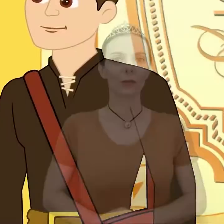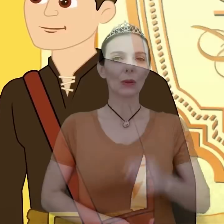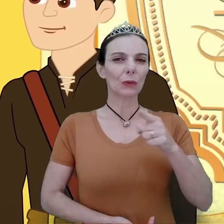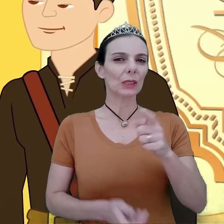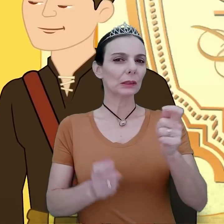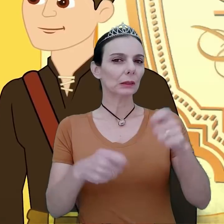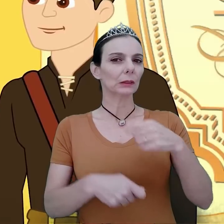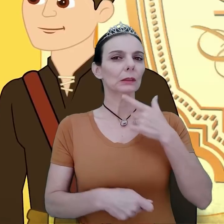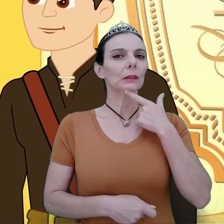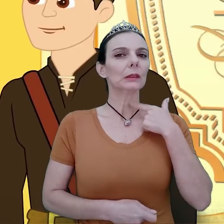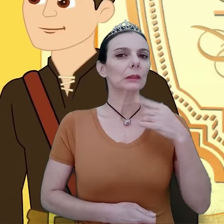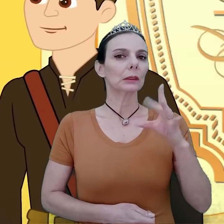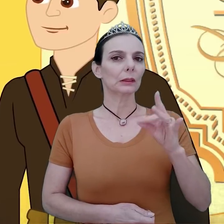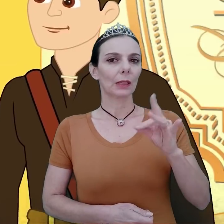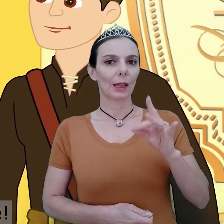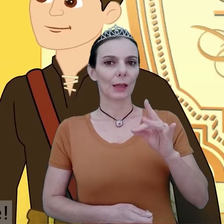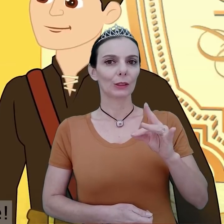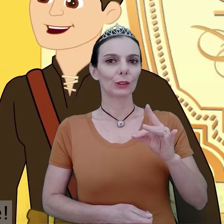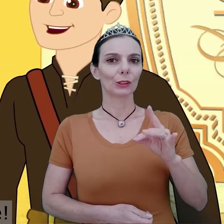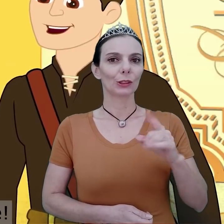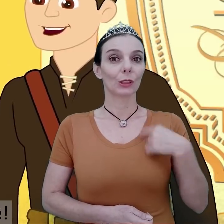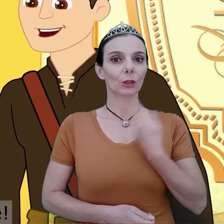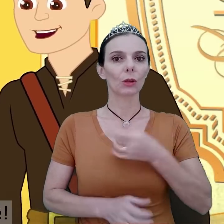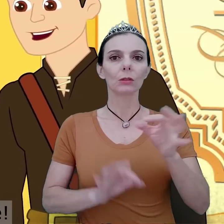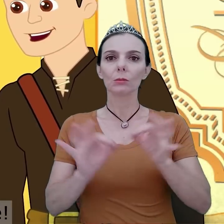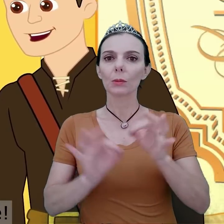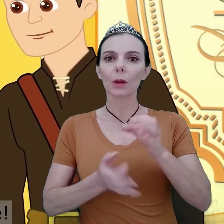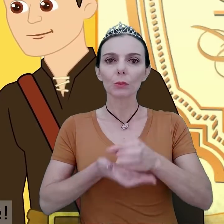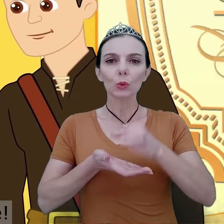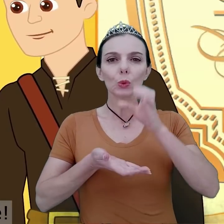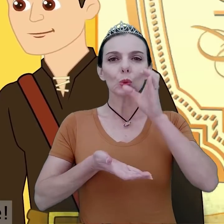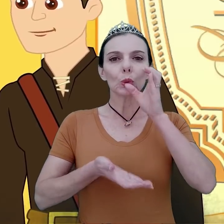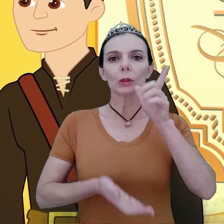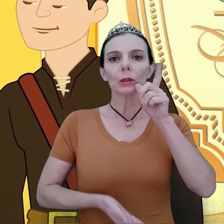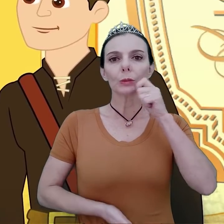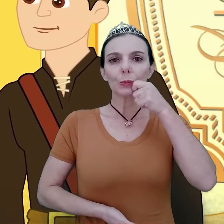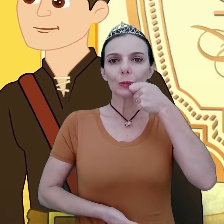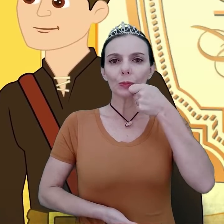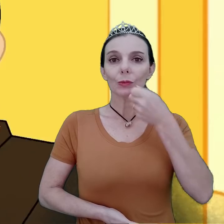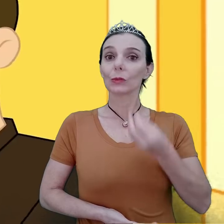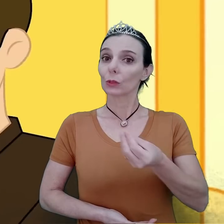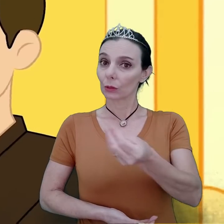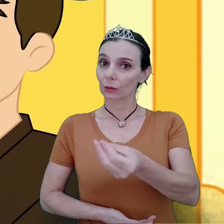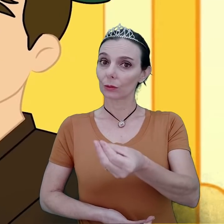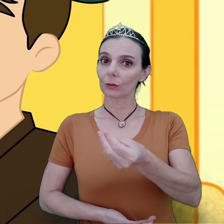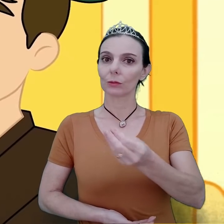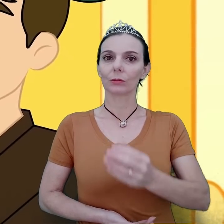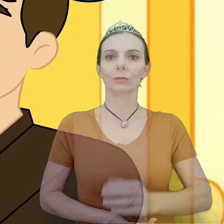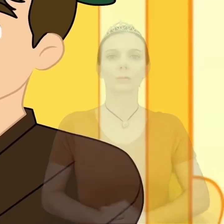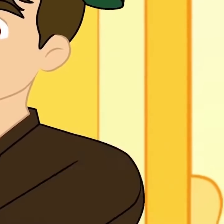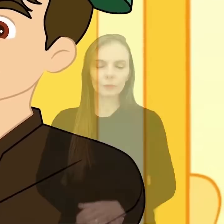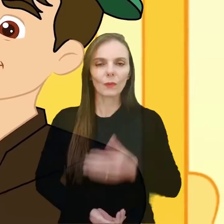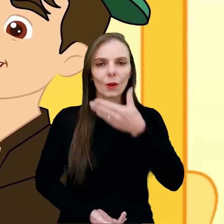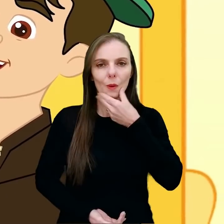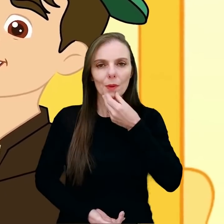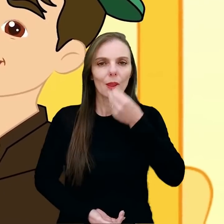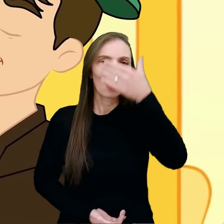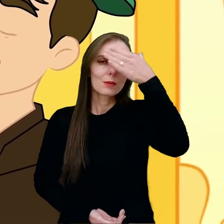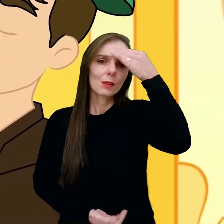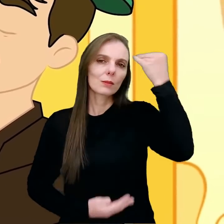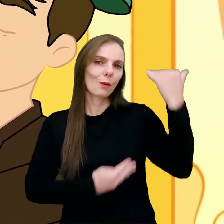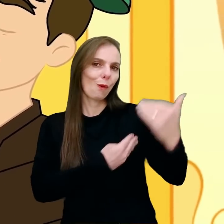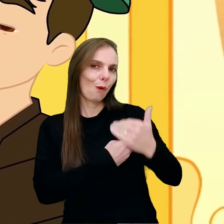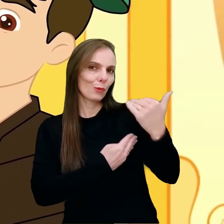Você deve estar com sede. Preparamos uma limonada para você. Pegue! O jovem